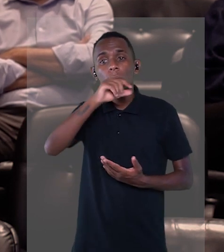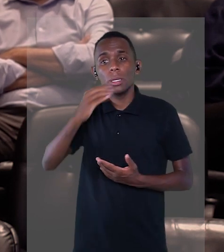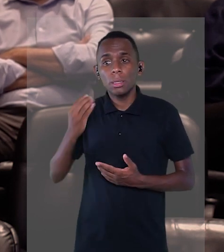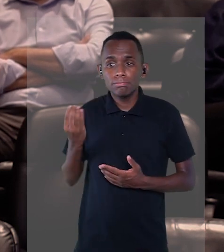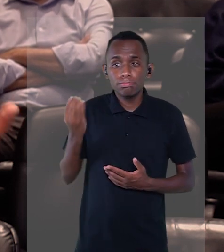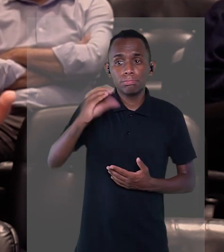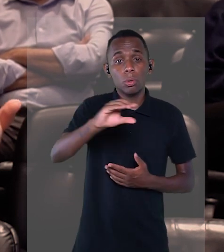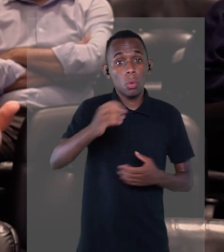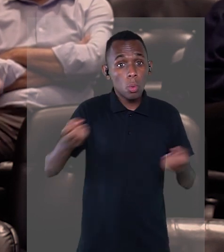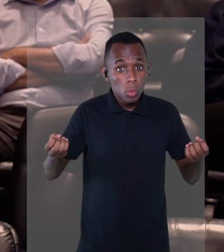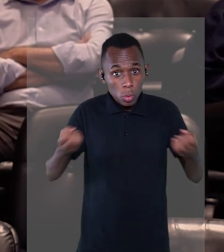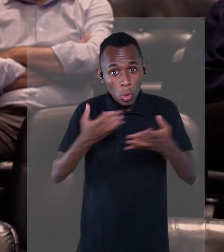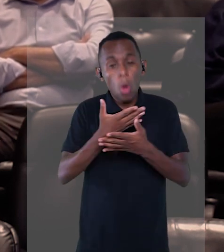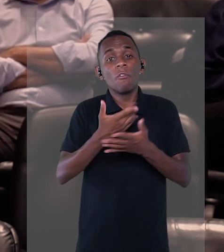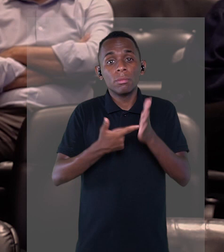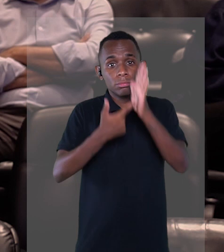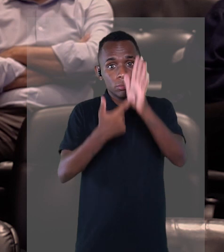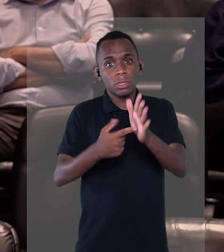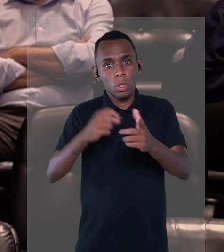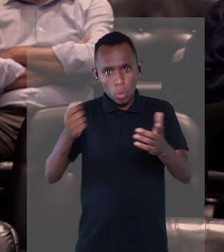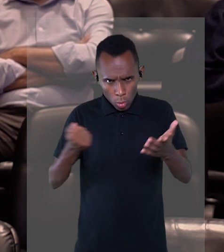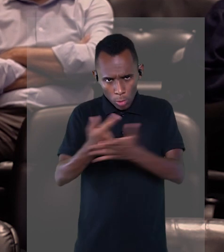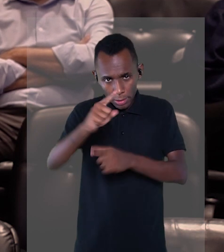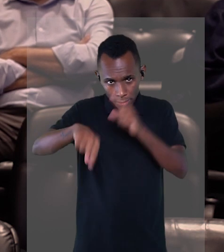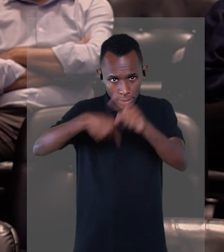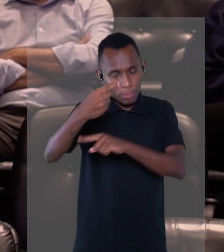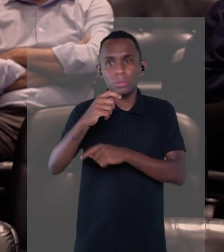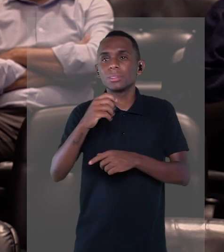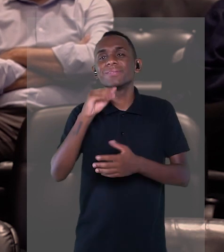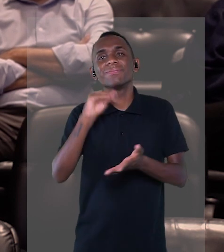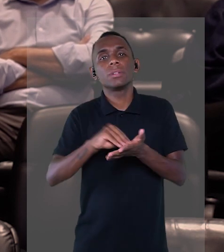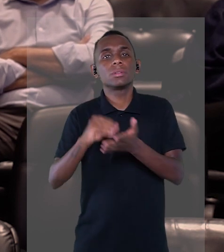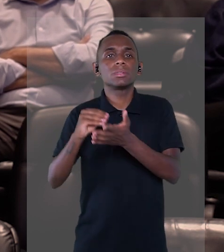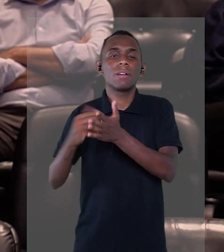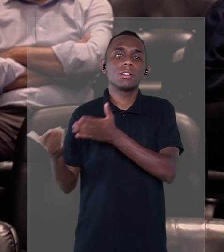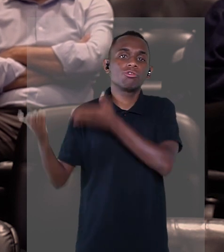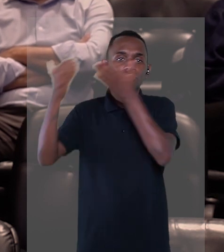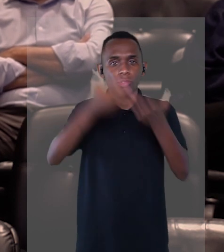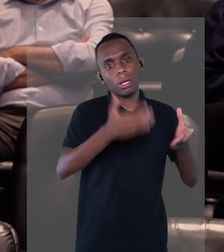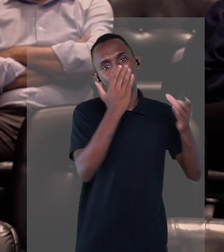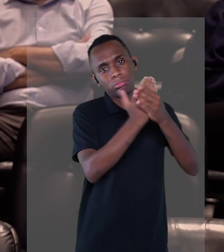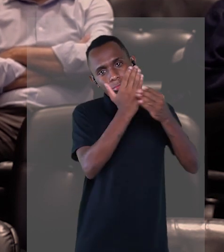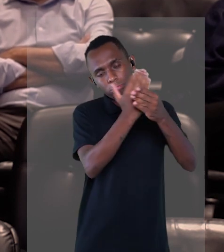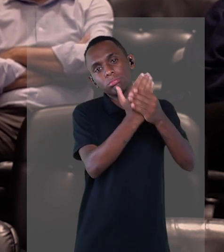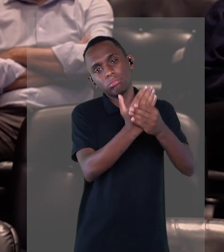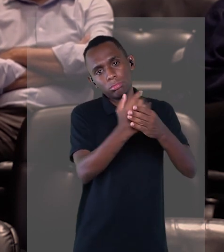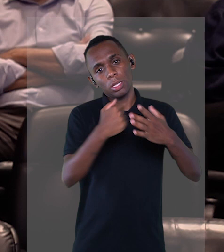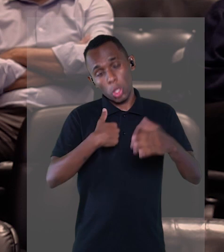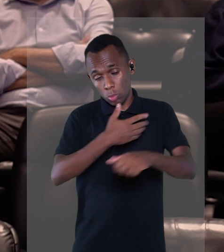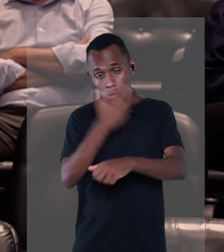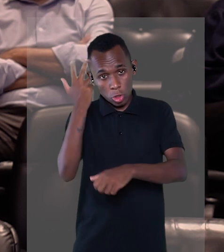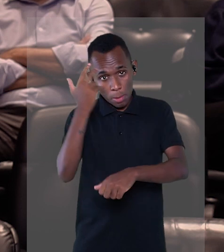lançamento desse livro, eu comprei um pouco depois, porque ele não havia chegado ainda na livraria que eu